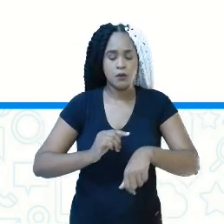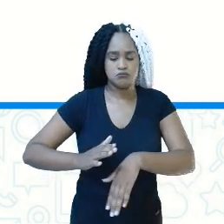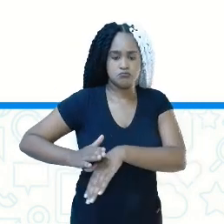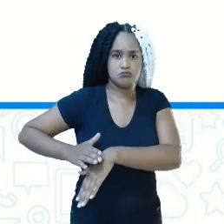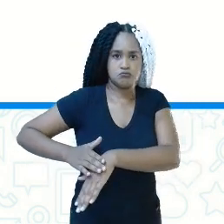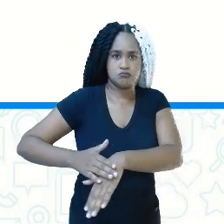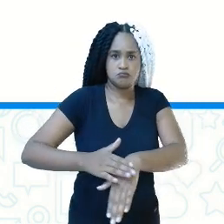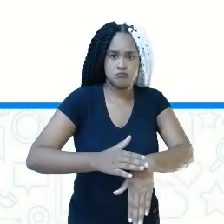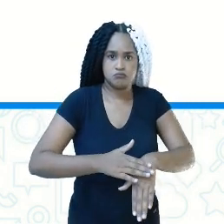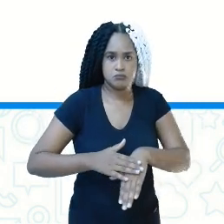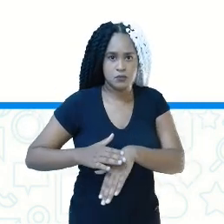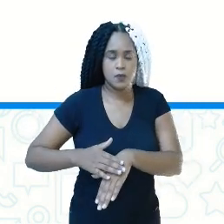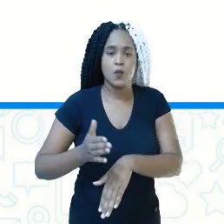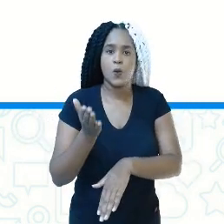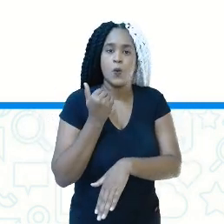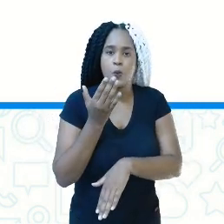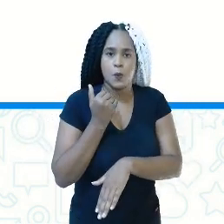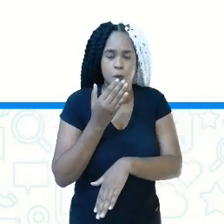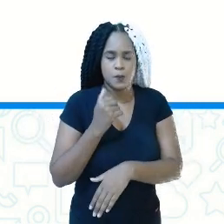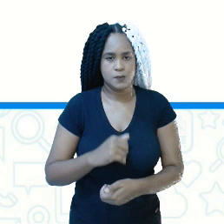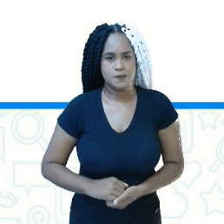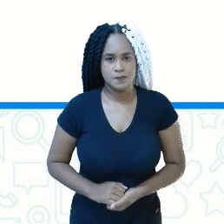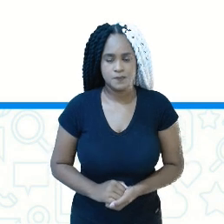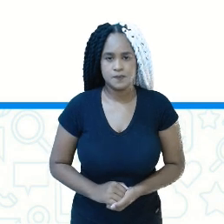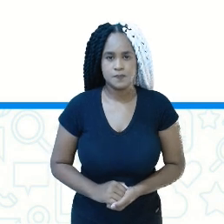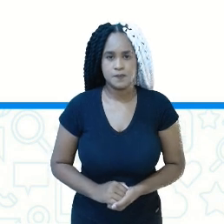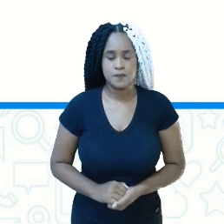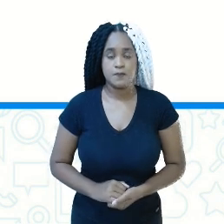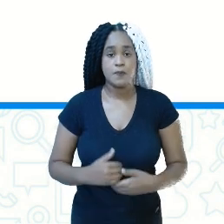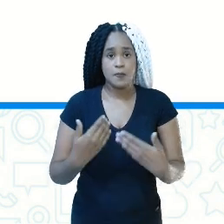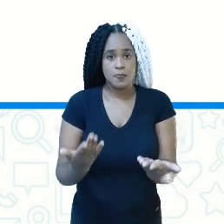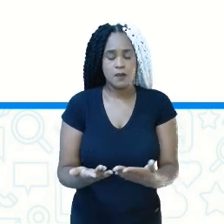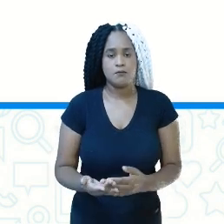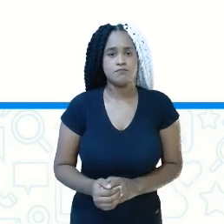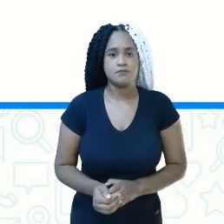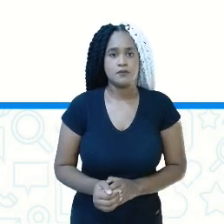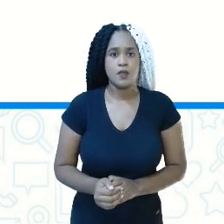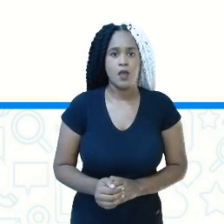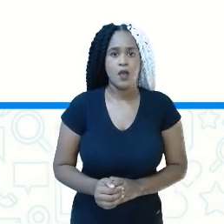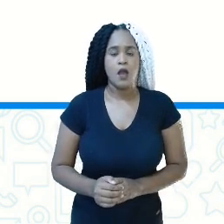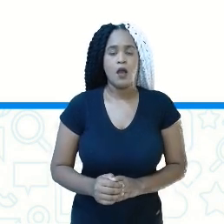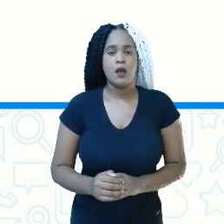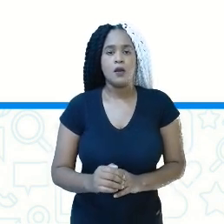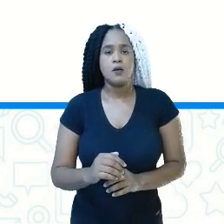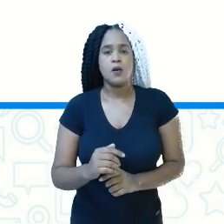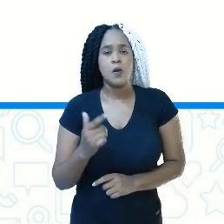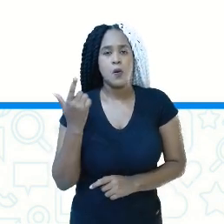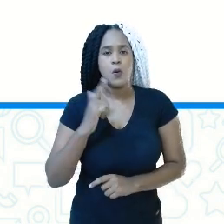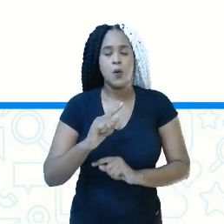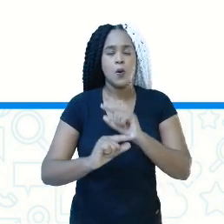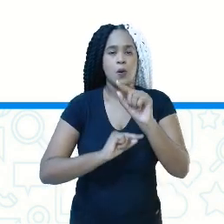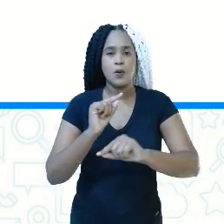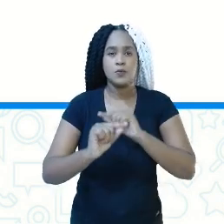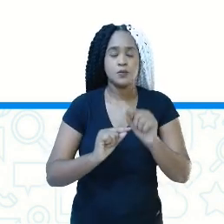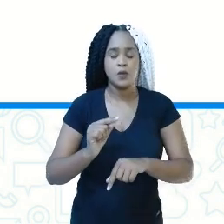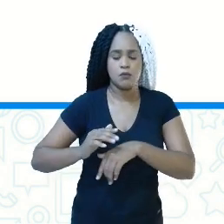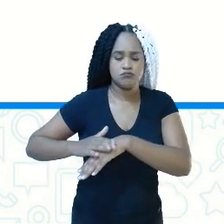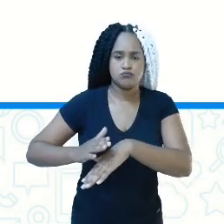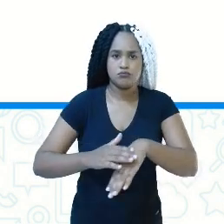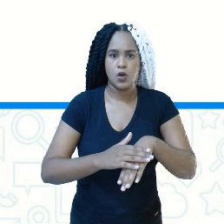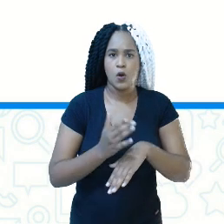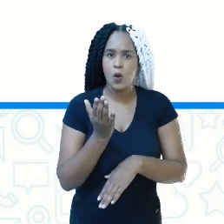sentido de alimentar. Ou seja, um autótrofo é o ser que consegue alimentar a si